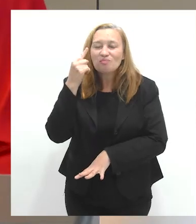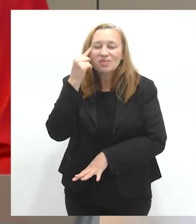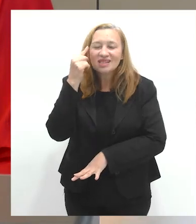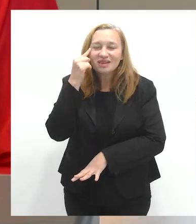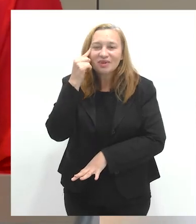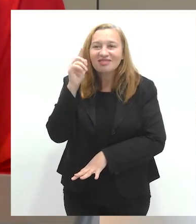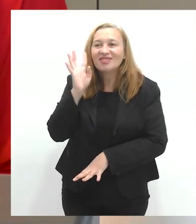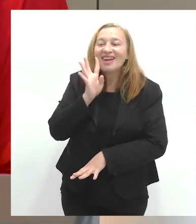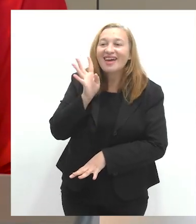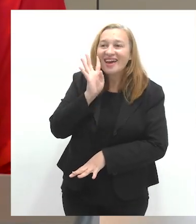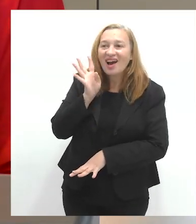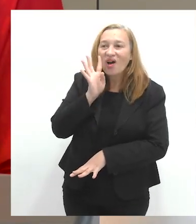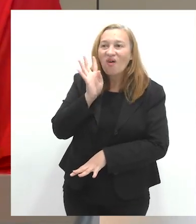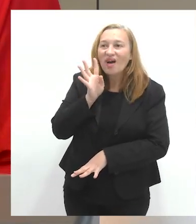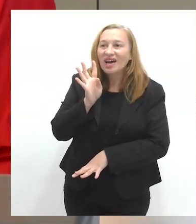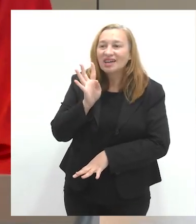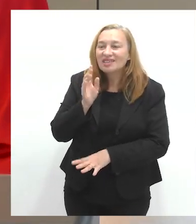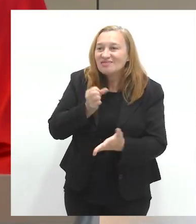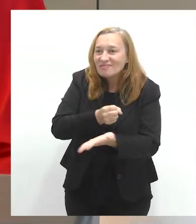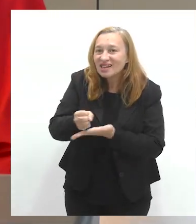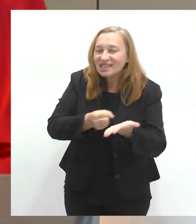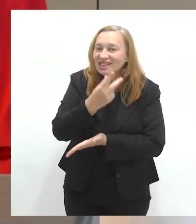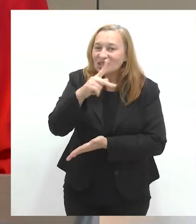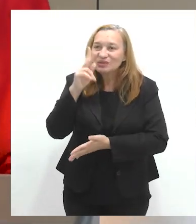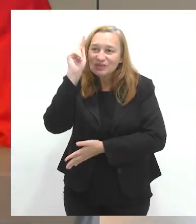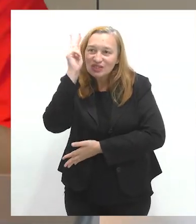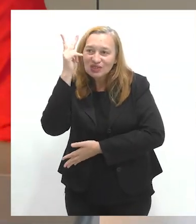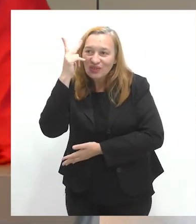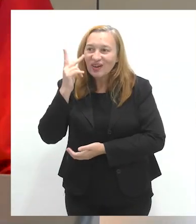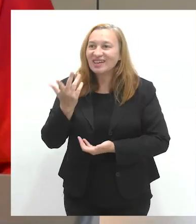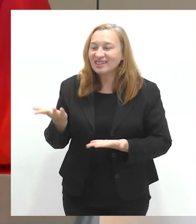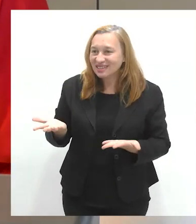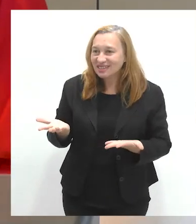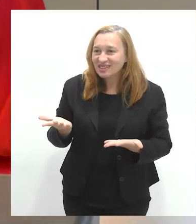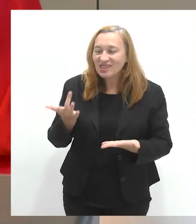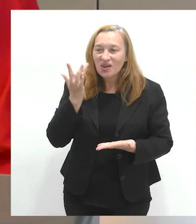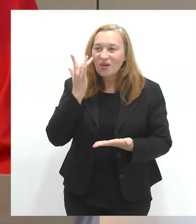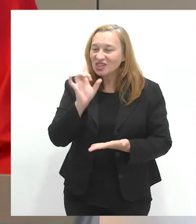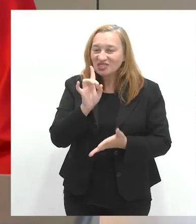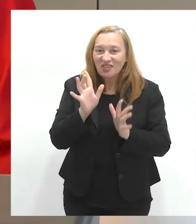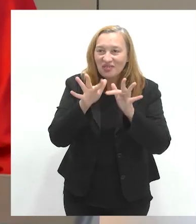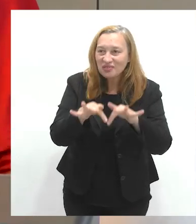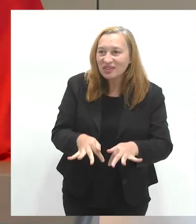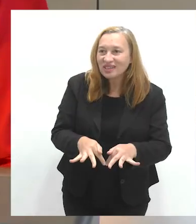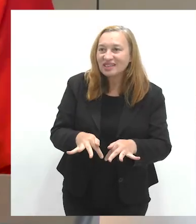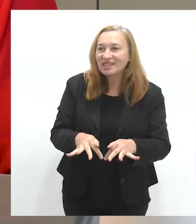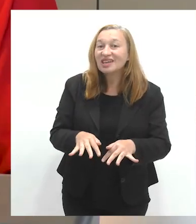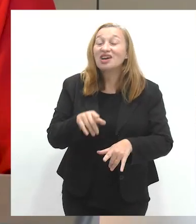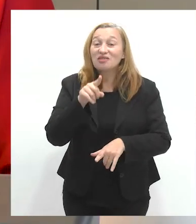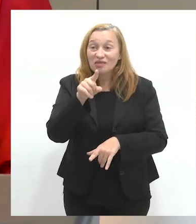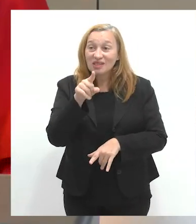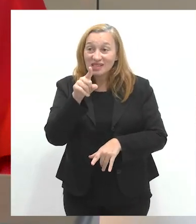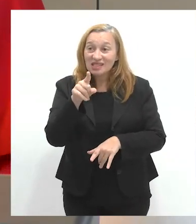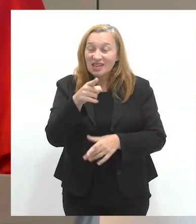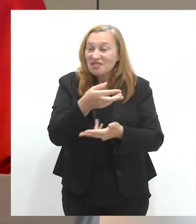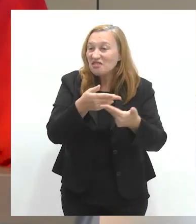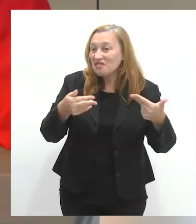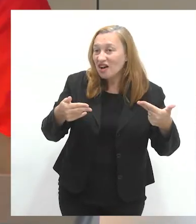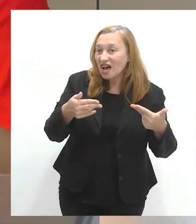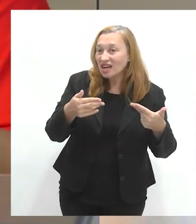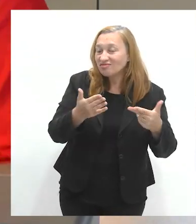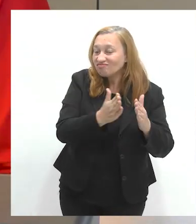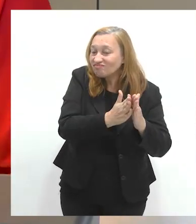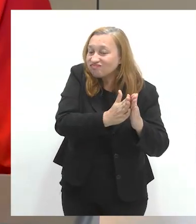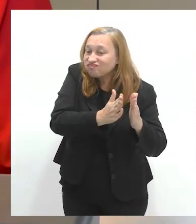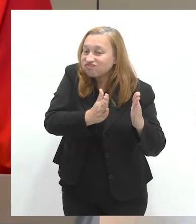também um pensamento muito legal, porque é baseado na sua história, né? Que eu acho que não é o fim, e você